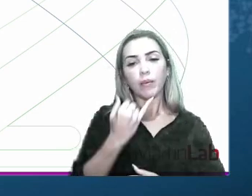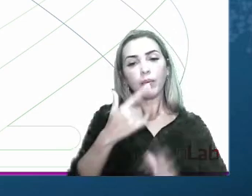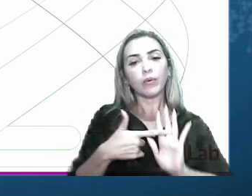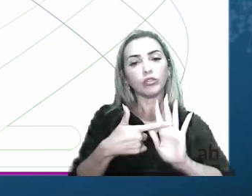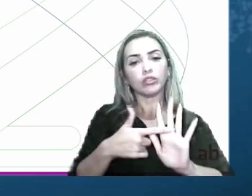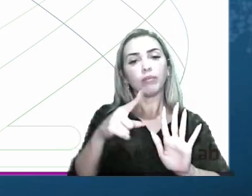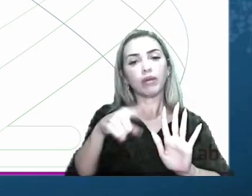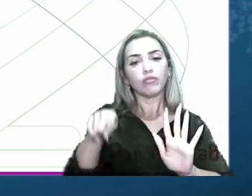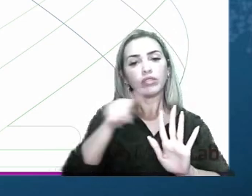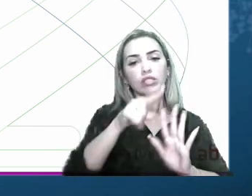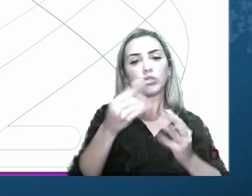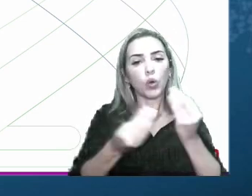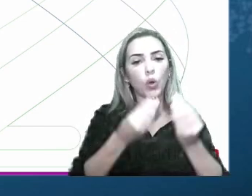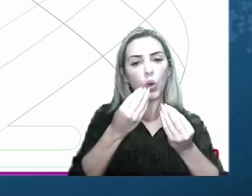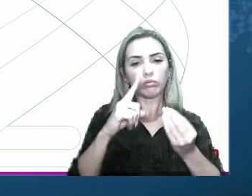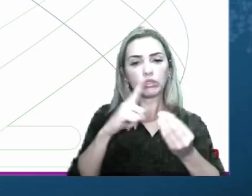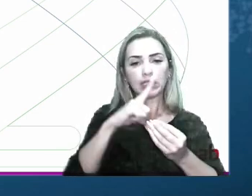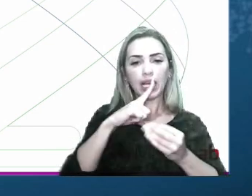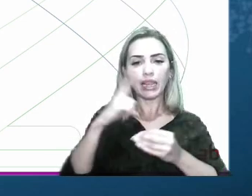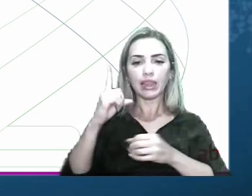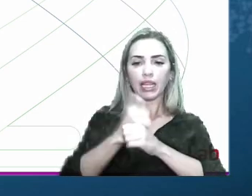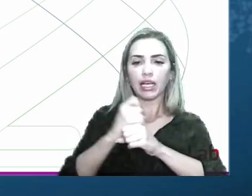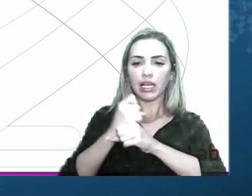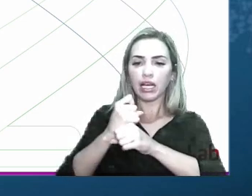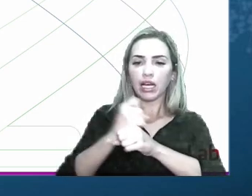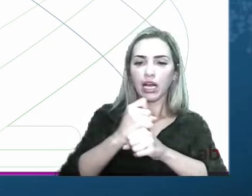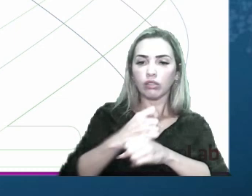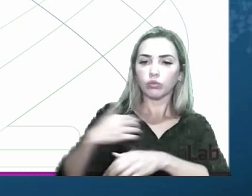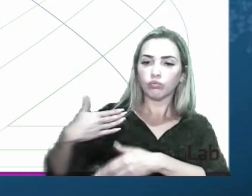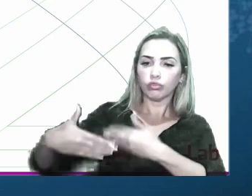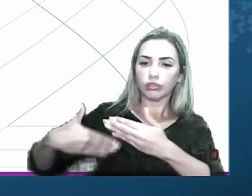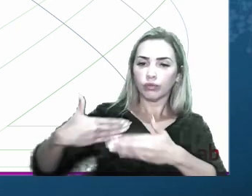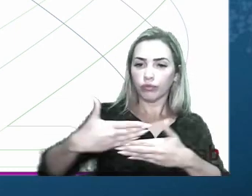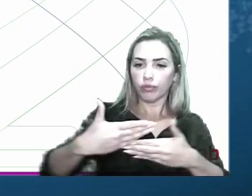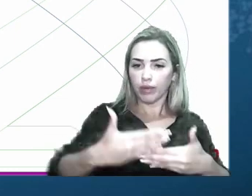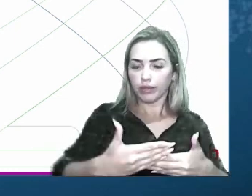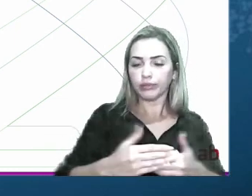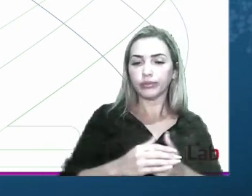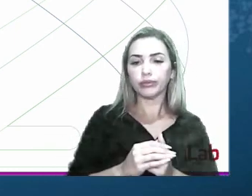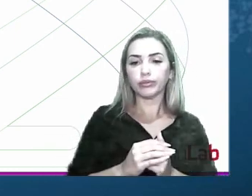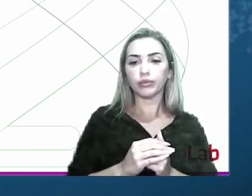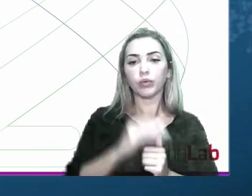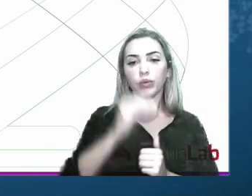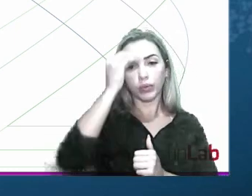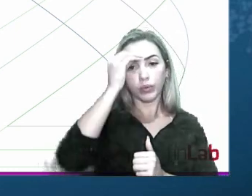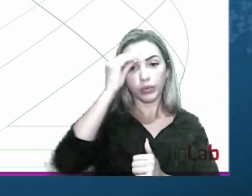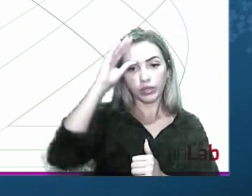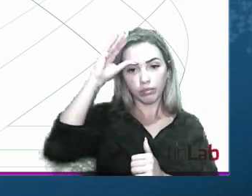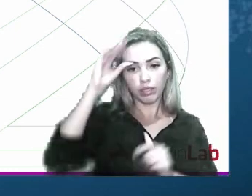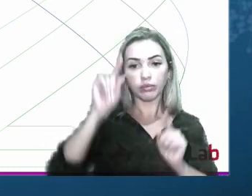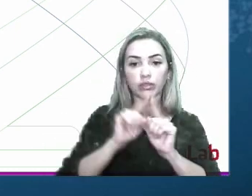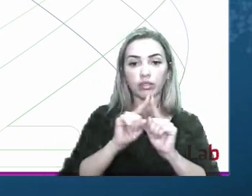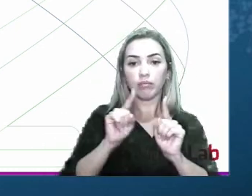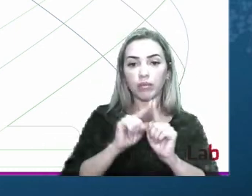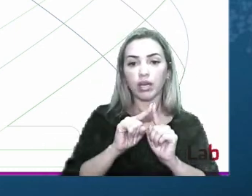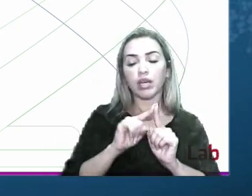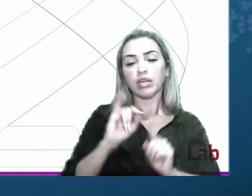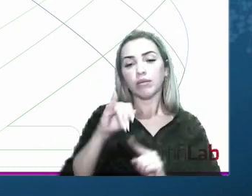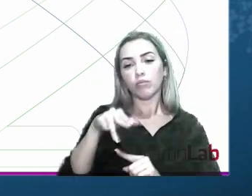a cristalização de décadas de desenvolvimento e de conhecimento de